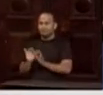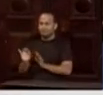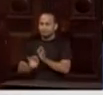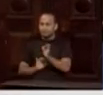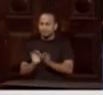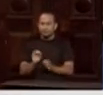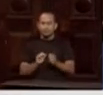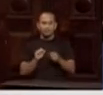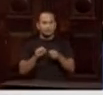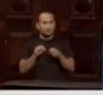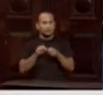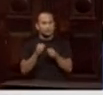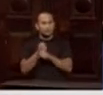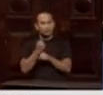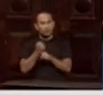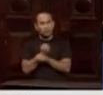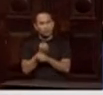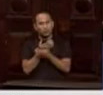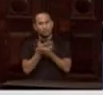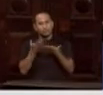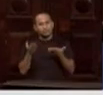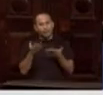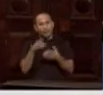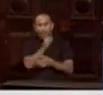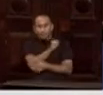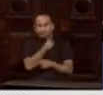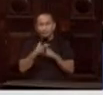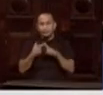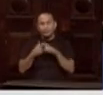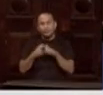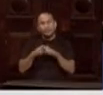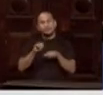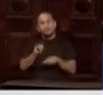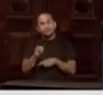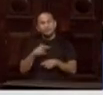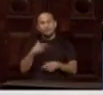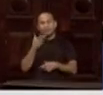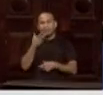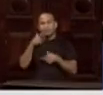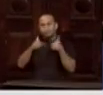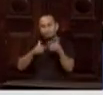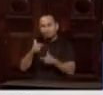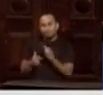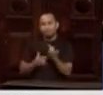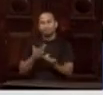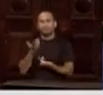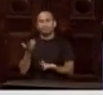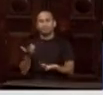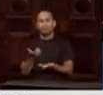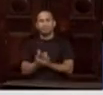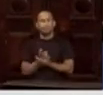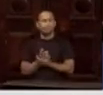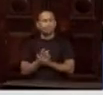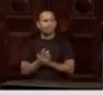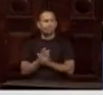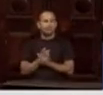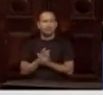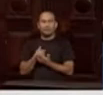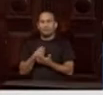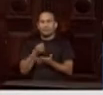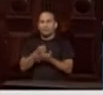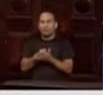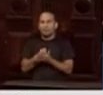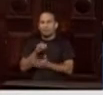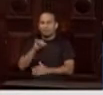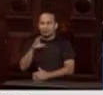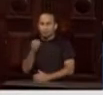e elaborar as obras, iniciar as obras, porque senão a mão que bate, né, que bate em Chico vai bater em